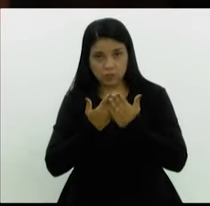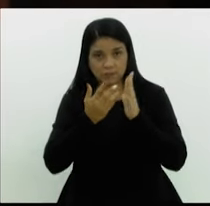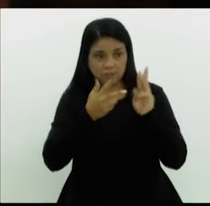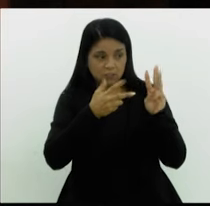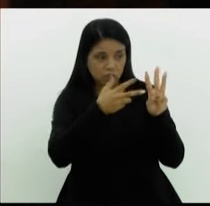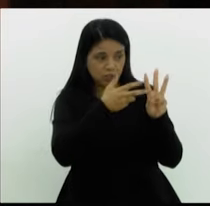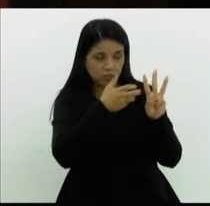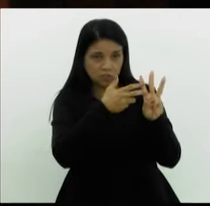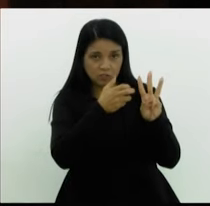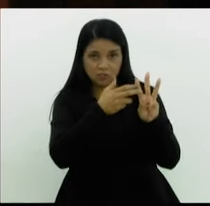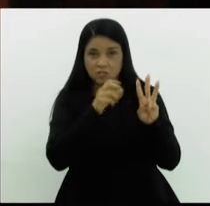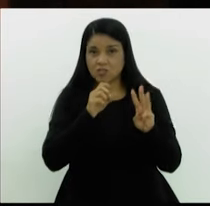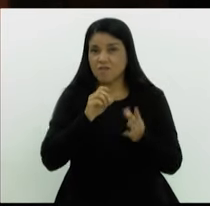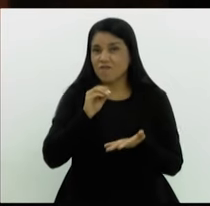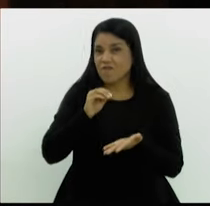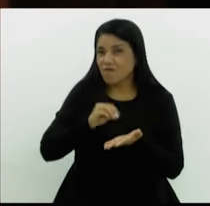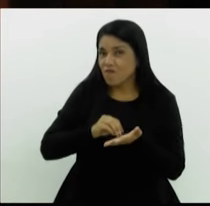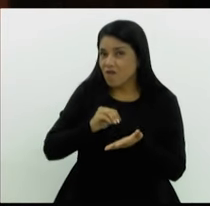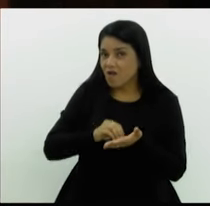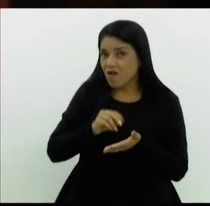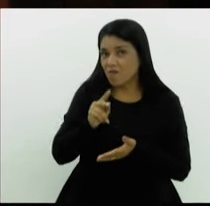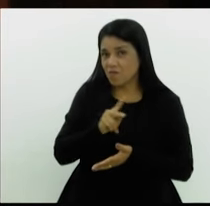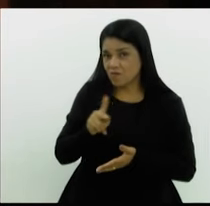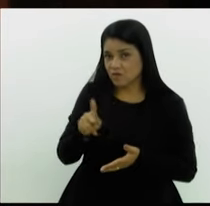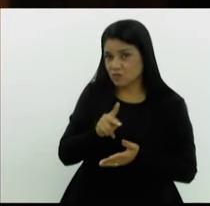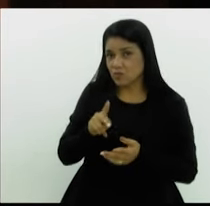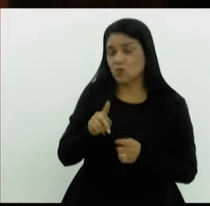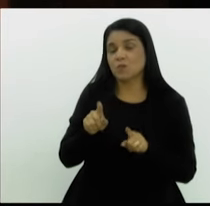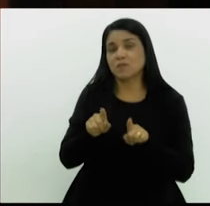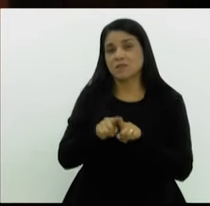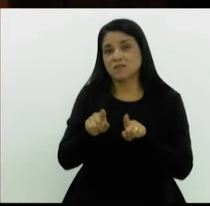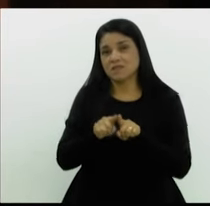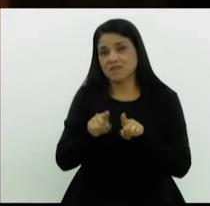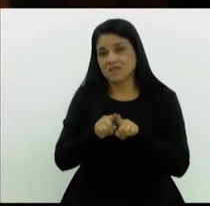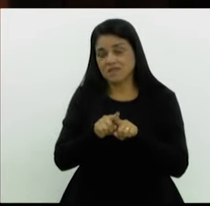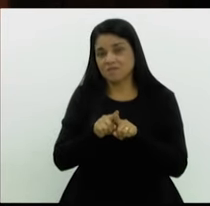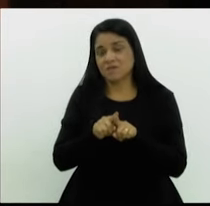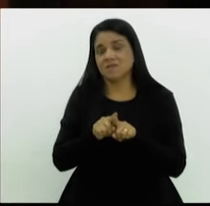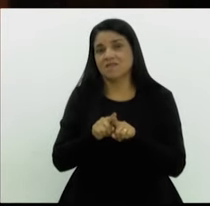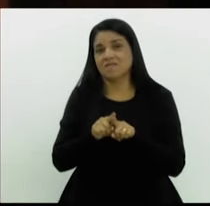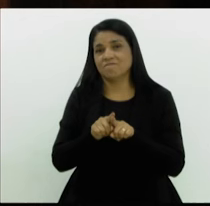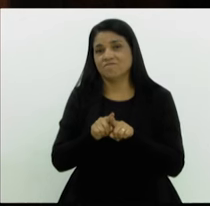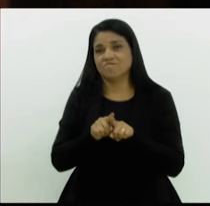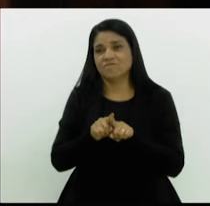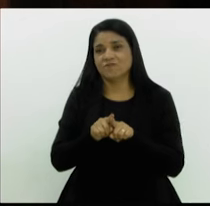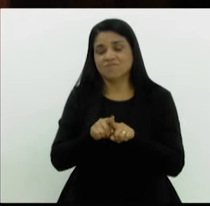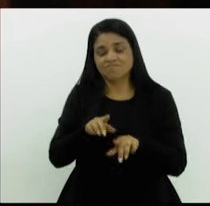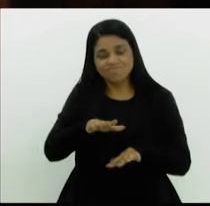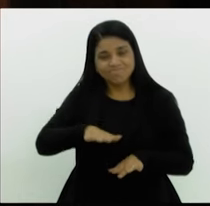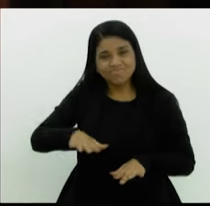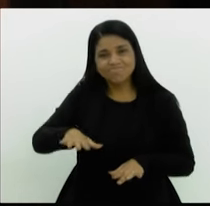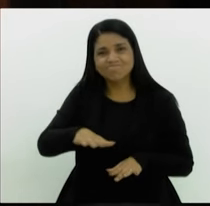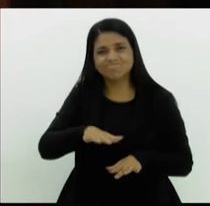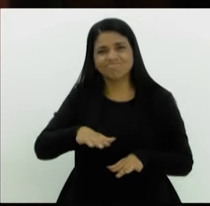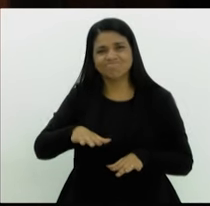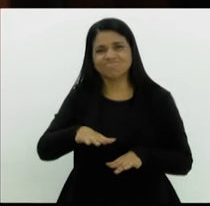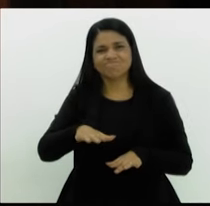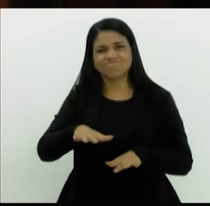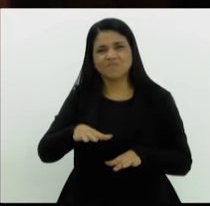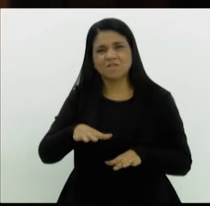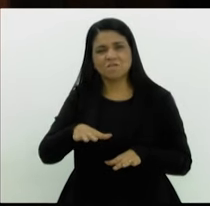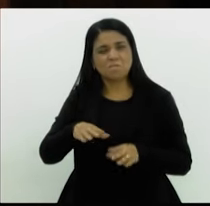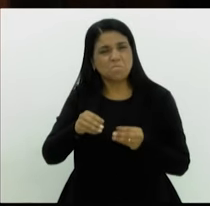não apenas da falta de professores, mas também da condição física da escola, que está em